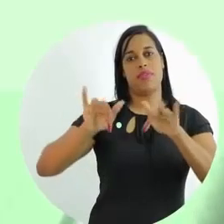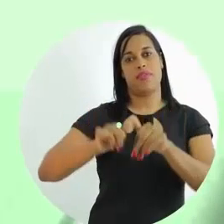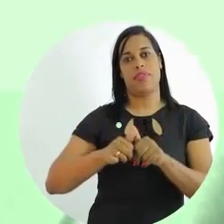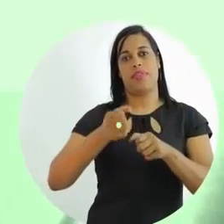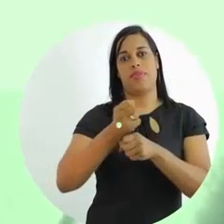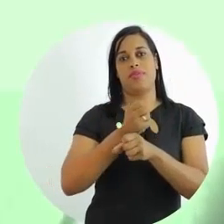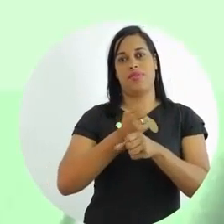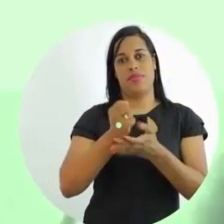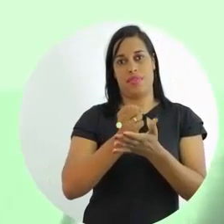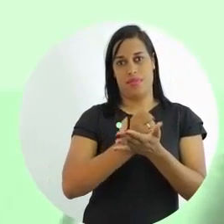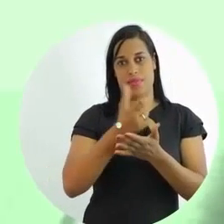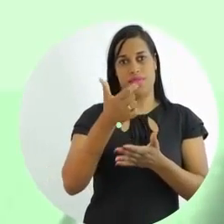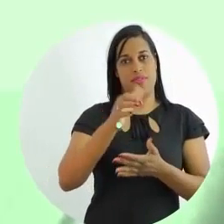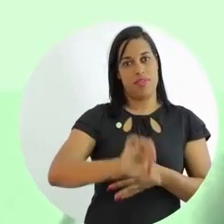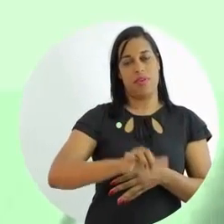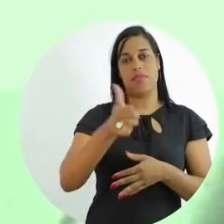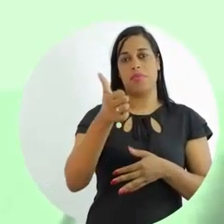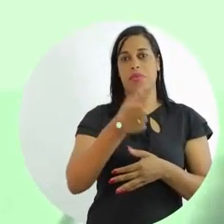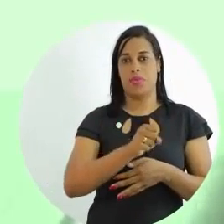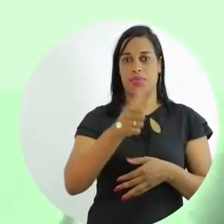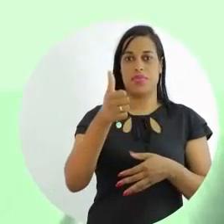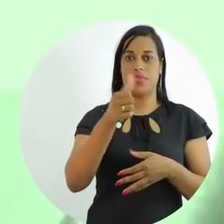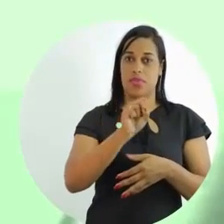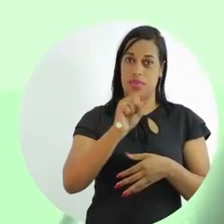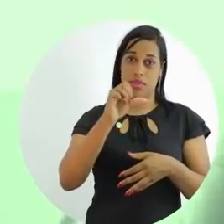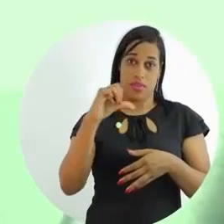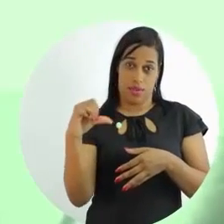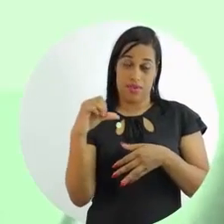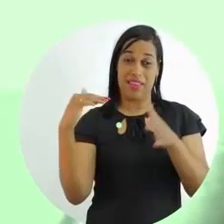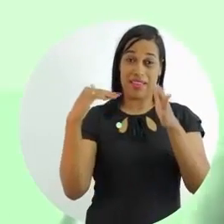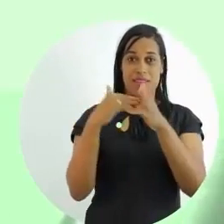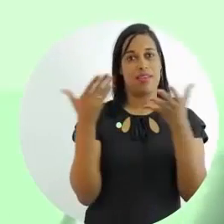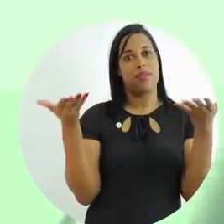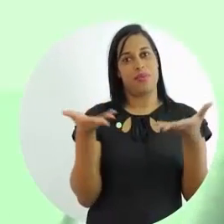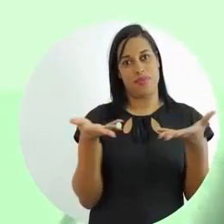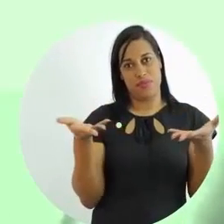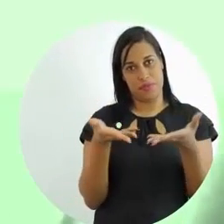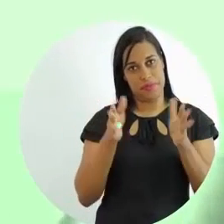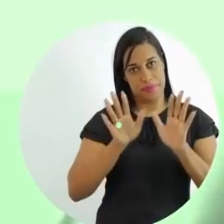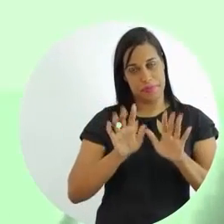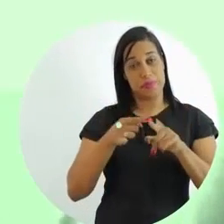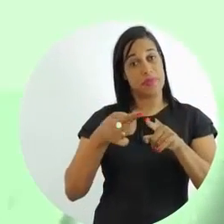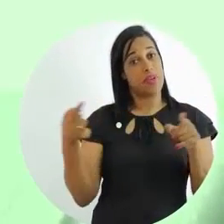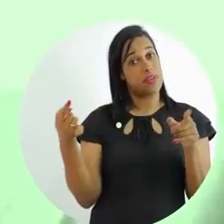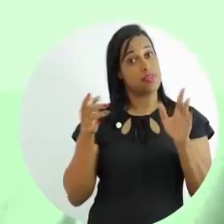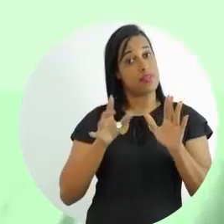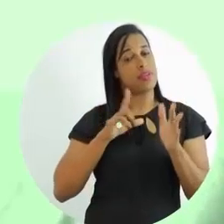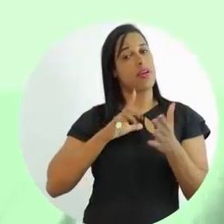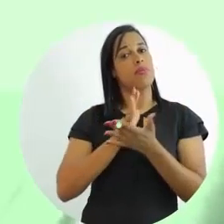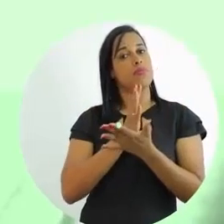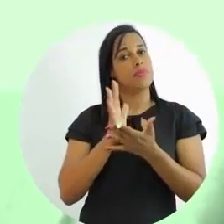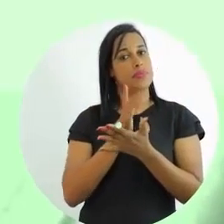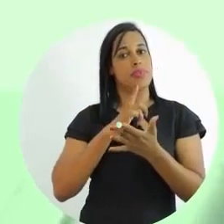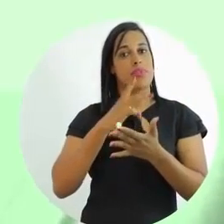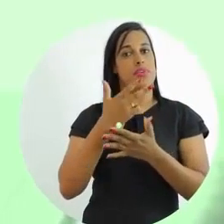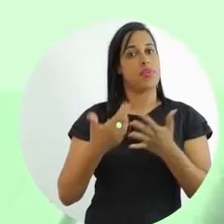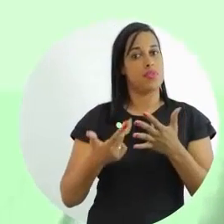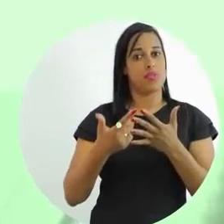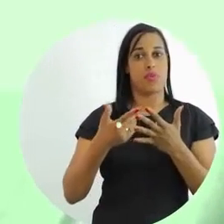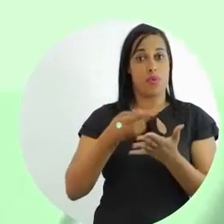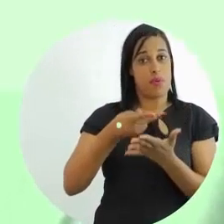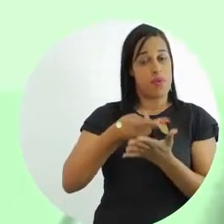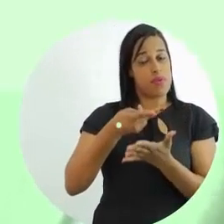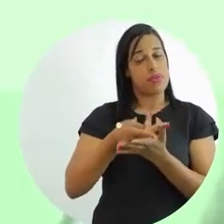em 1889, que se estende até os nossos dias. No entanto, aconteceram algumas